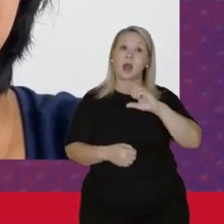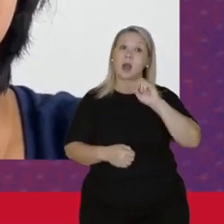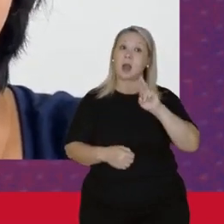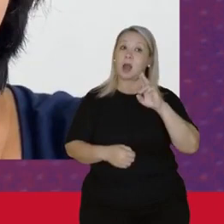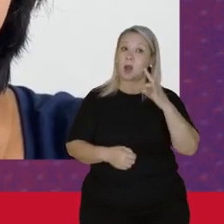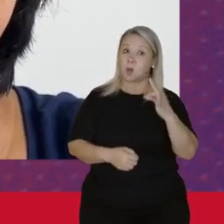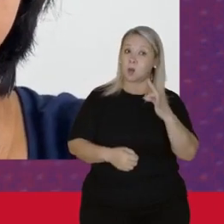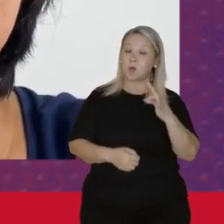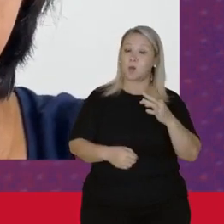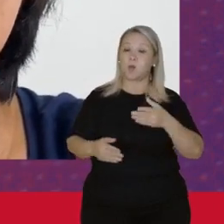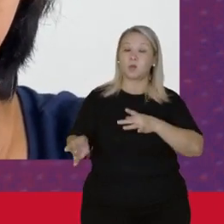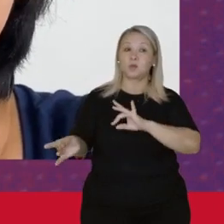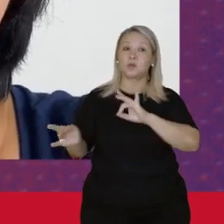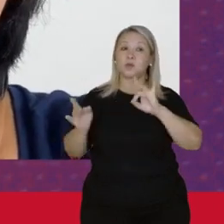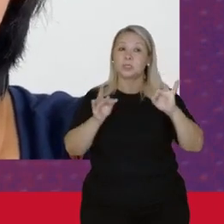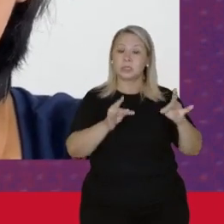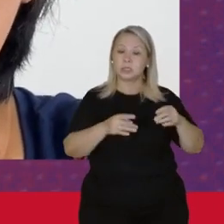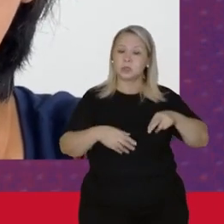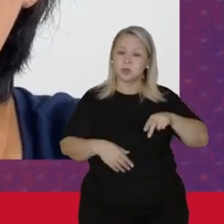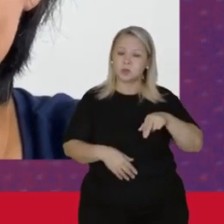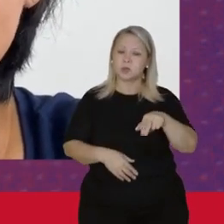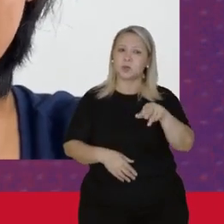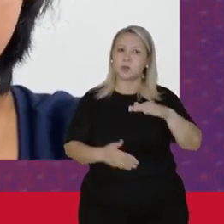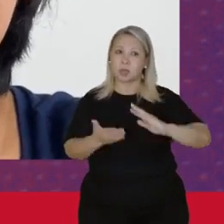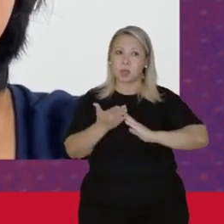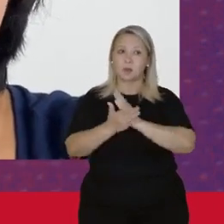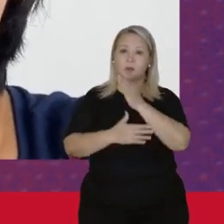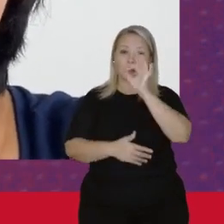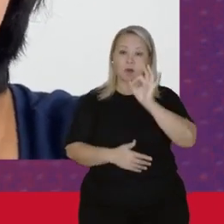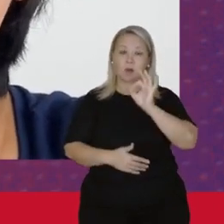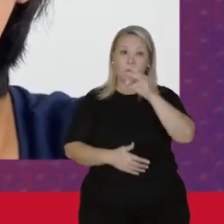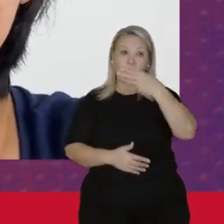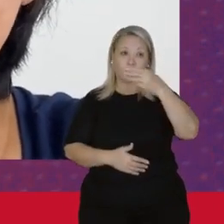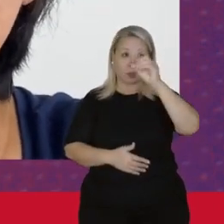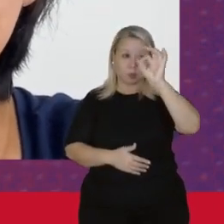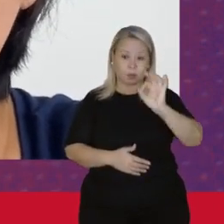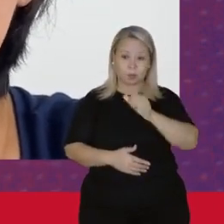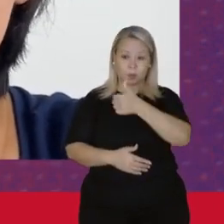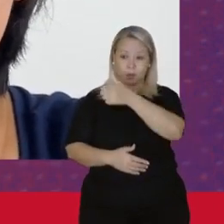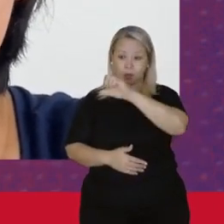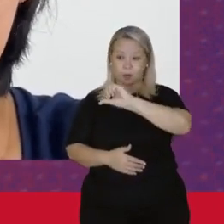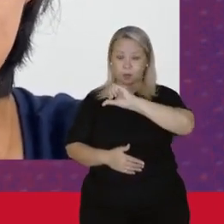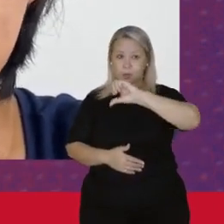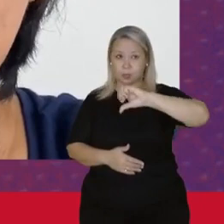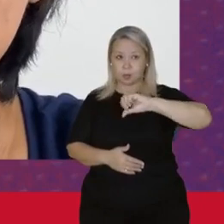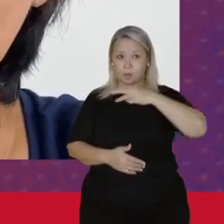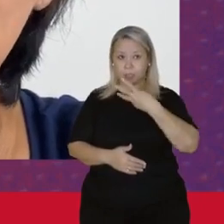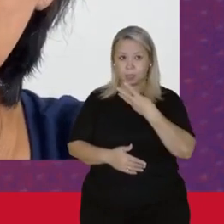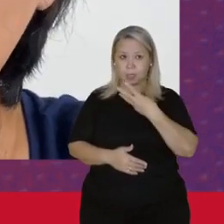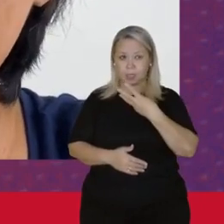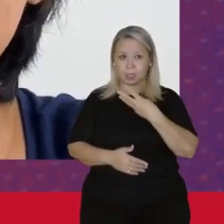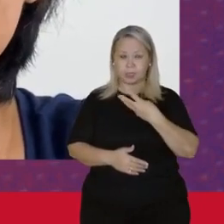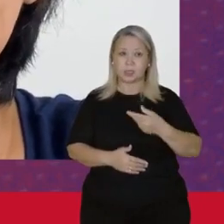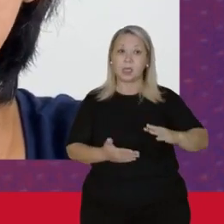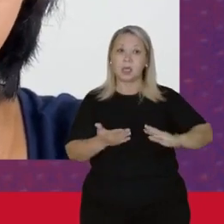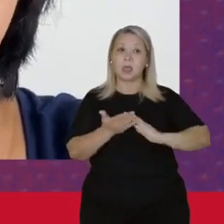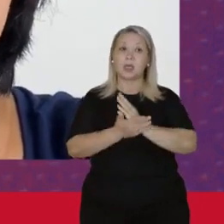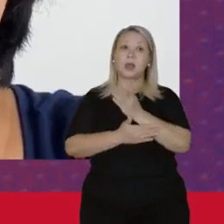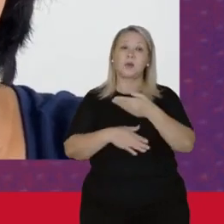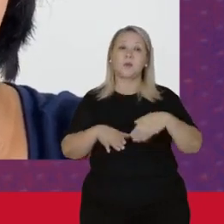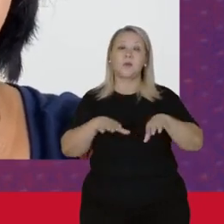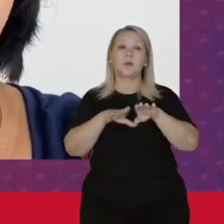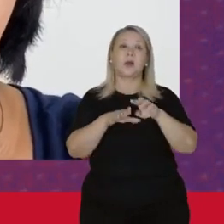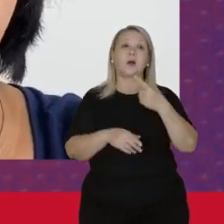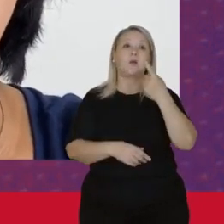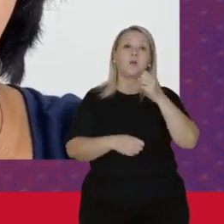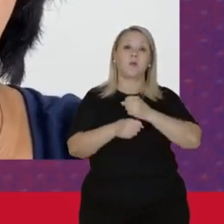seguiu nesse caminhar e aprovou a cota de 30% em 1993 e aprovou a paridade um